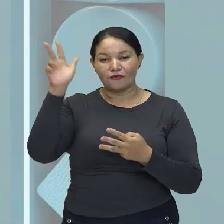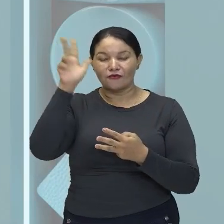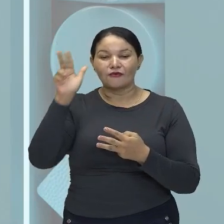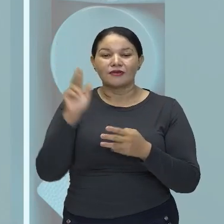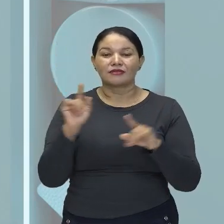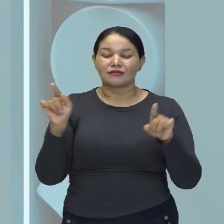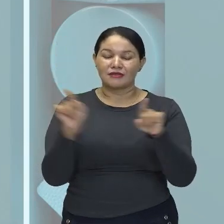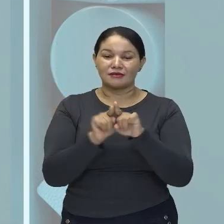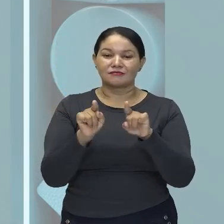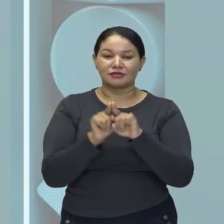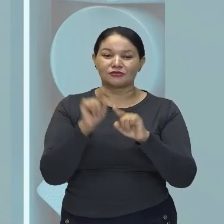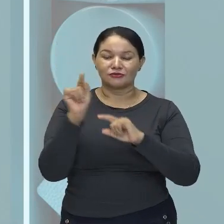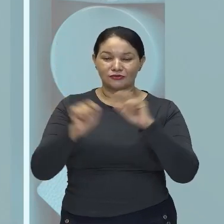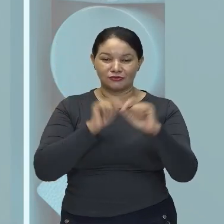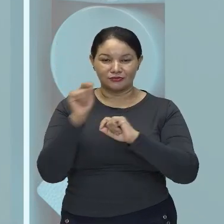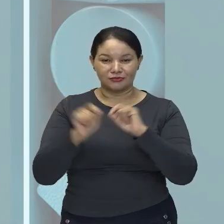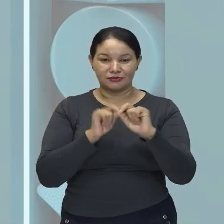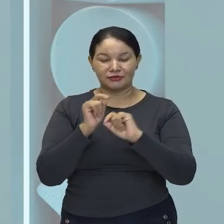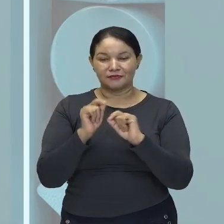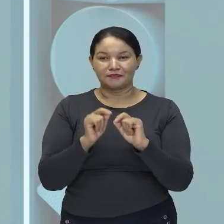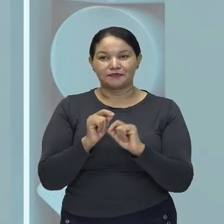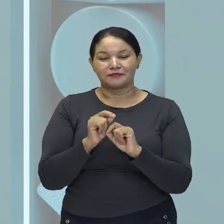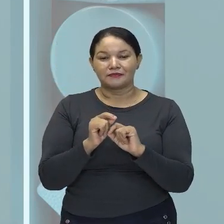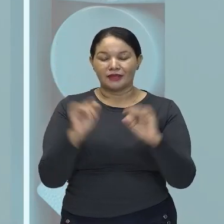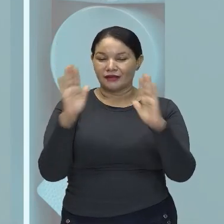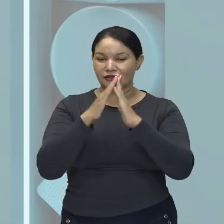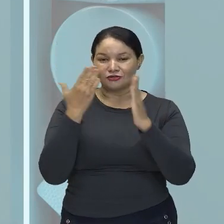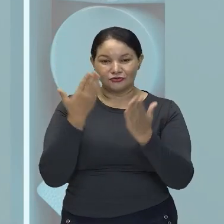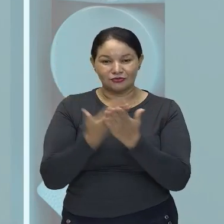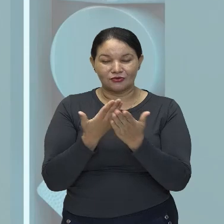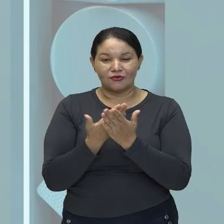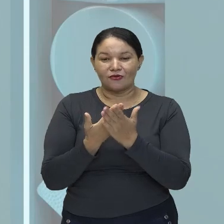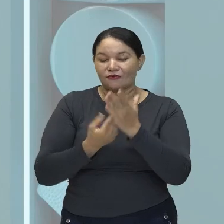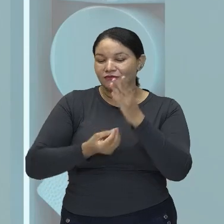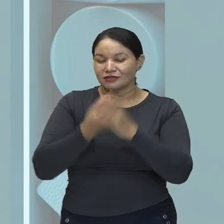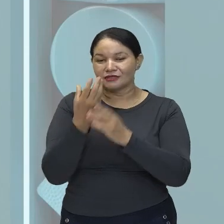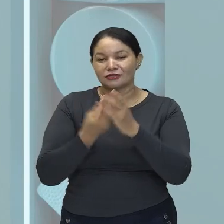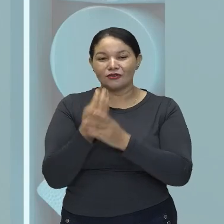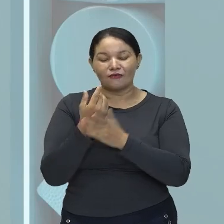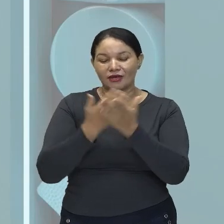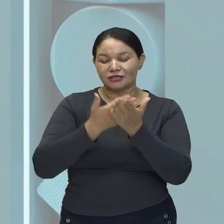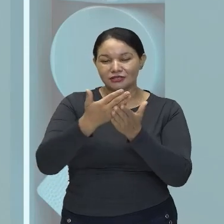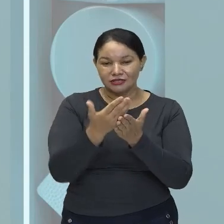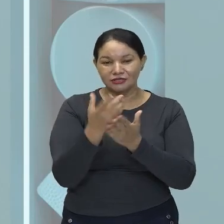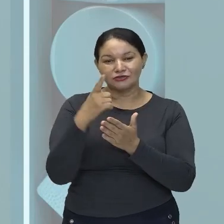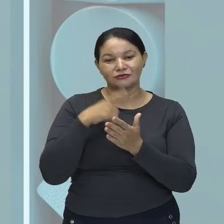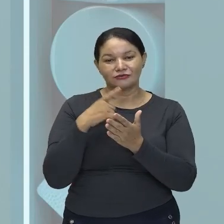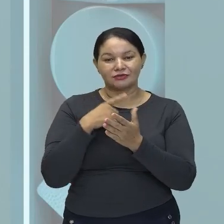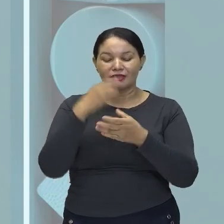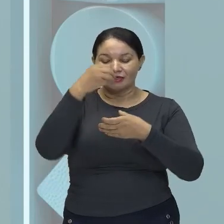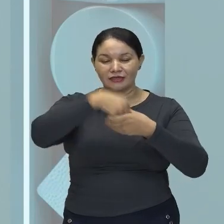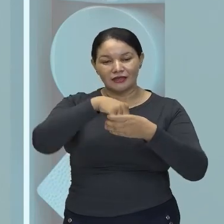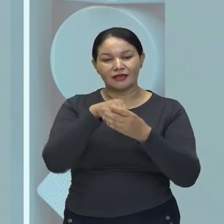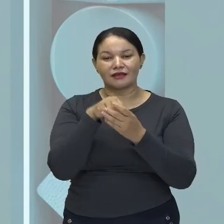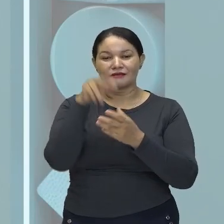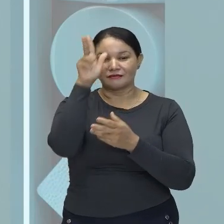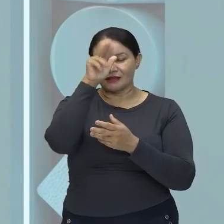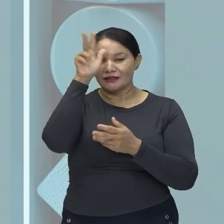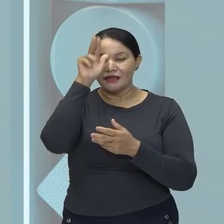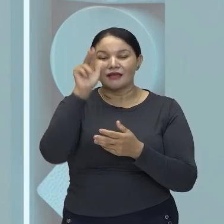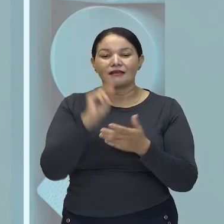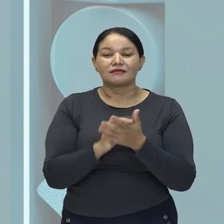escola que tem um pouco da sua origem ali no dadaísmo, gerando ali exatamente uma crítica também,